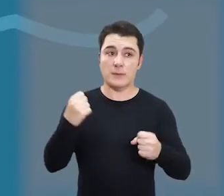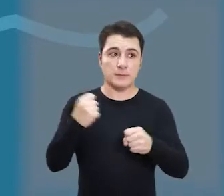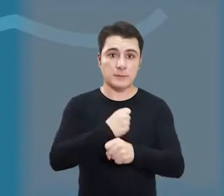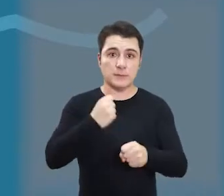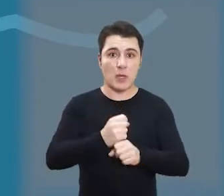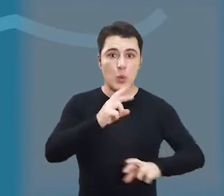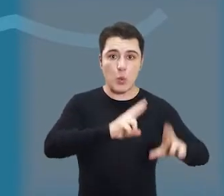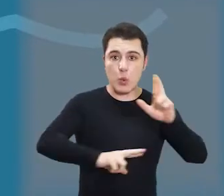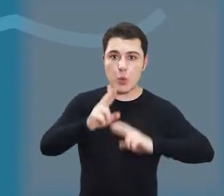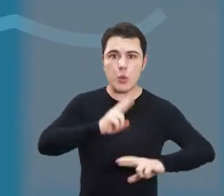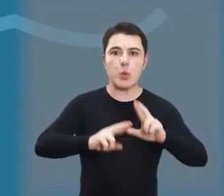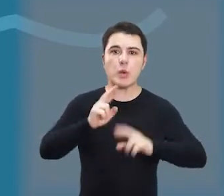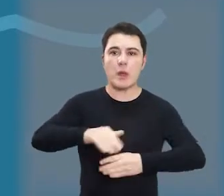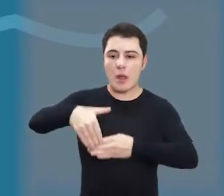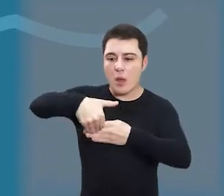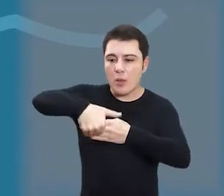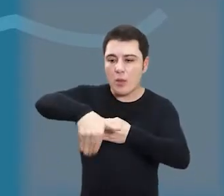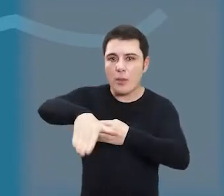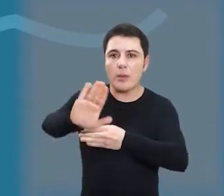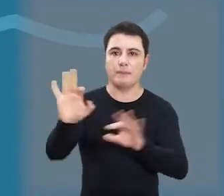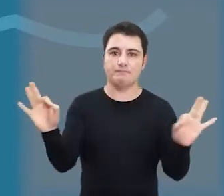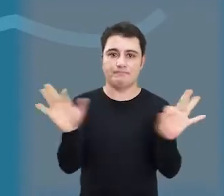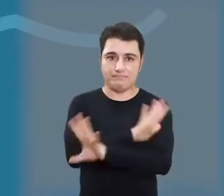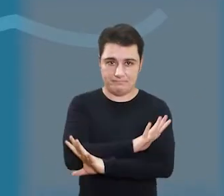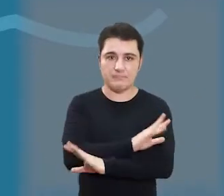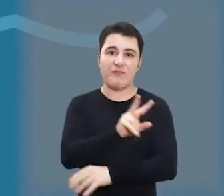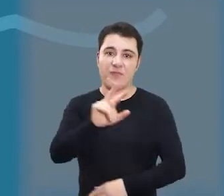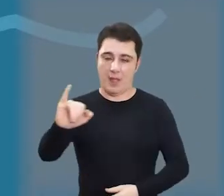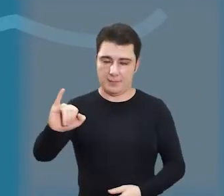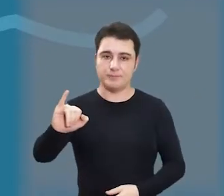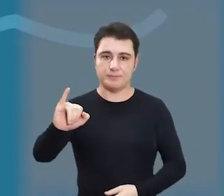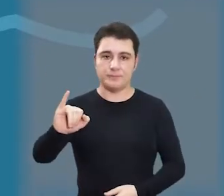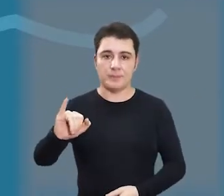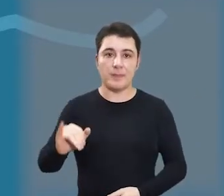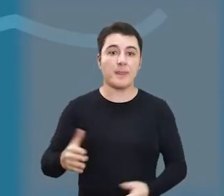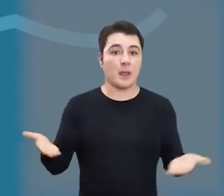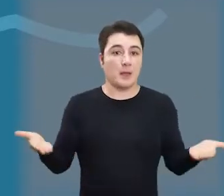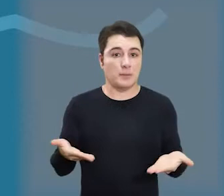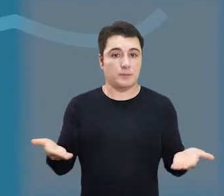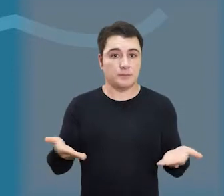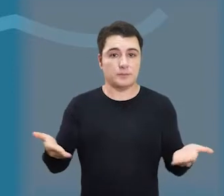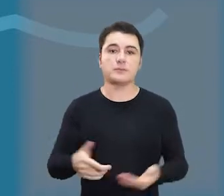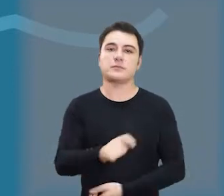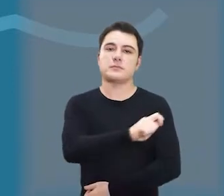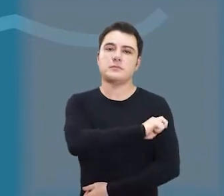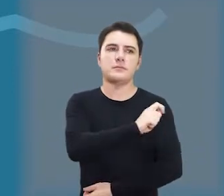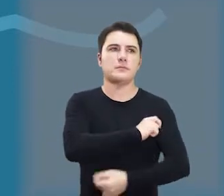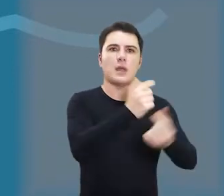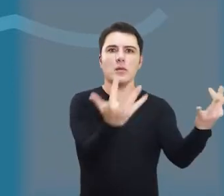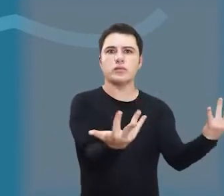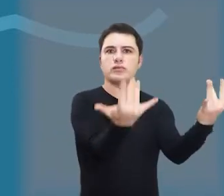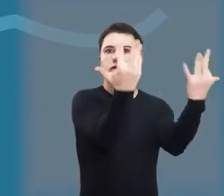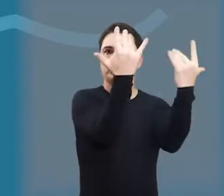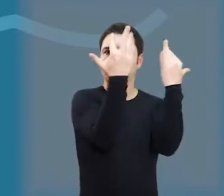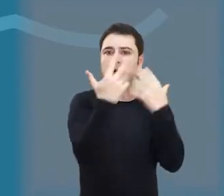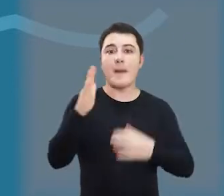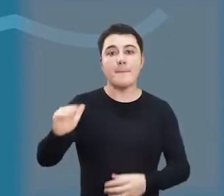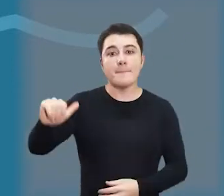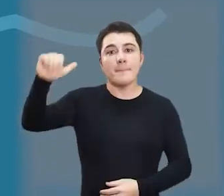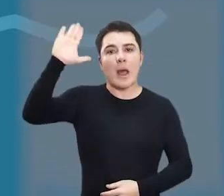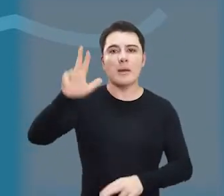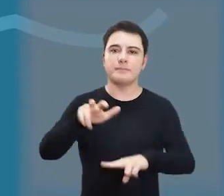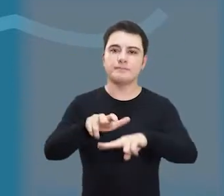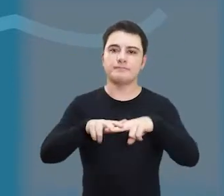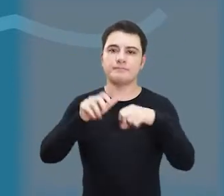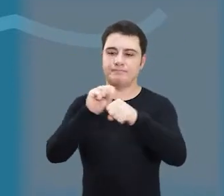recebeu na verdade o nascimento de 1,3 milhão de reais e que as obras estão próximas de serem concluídas ao